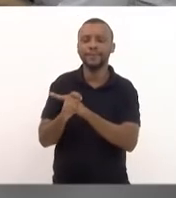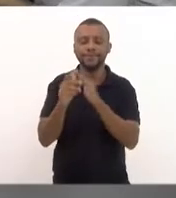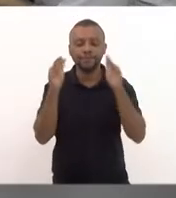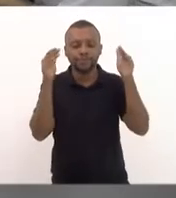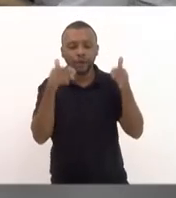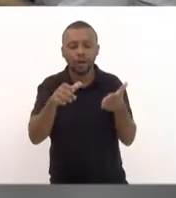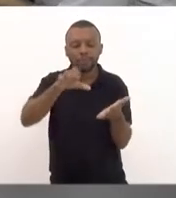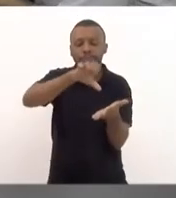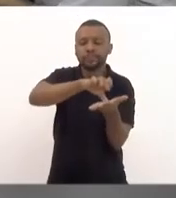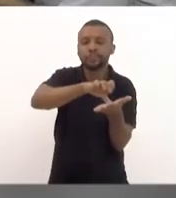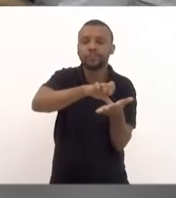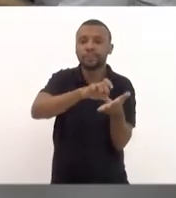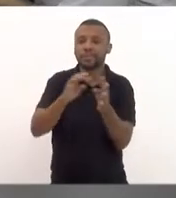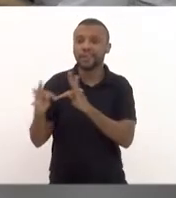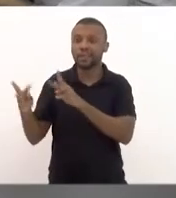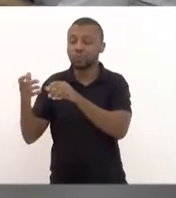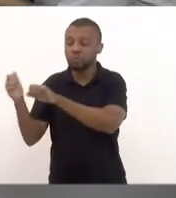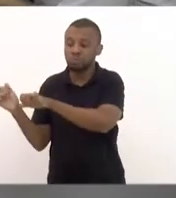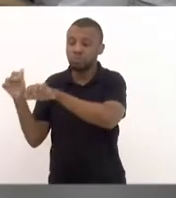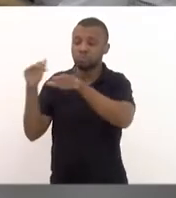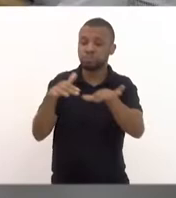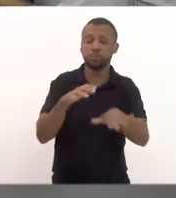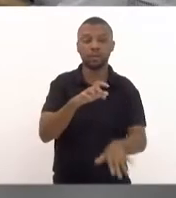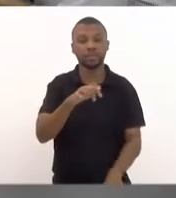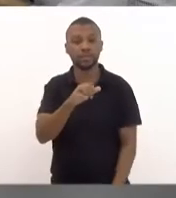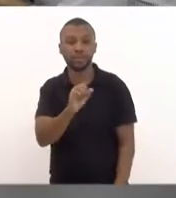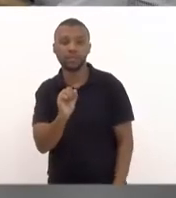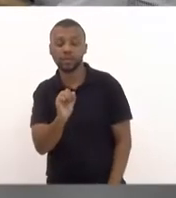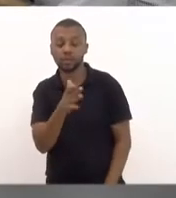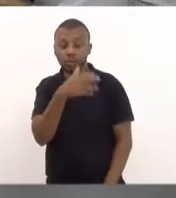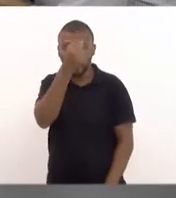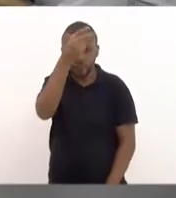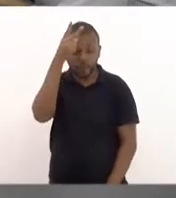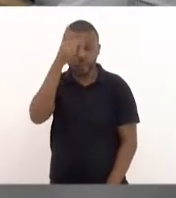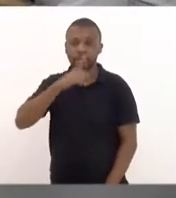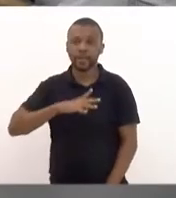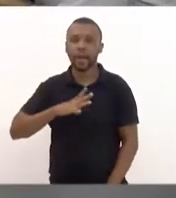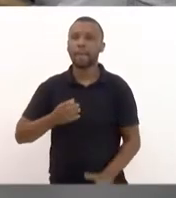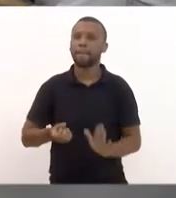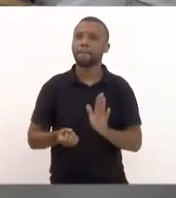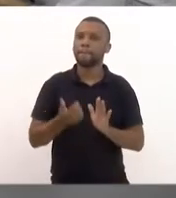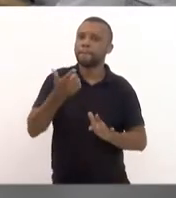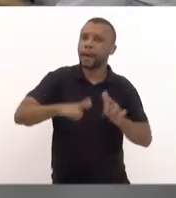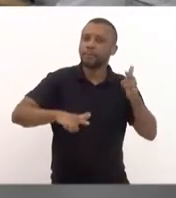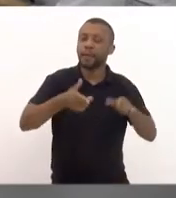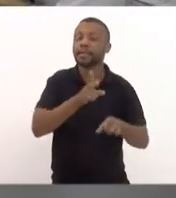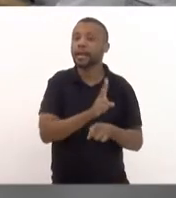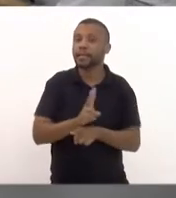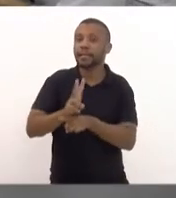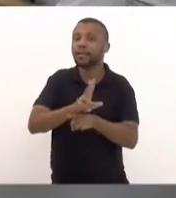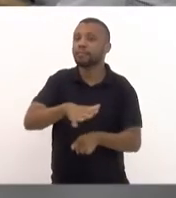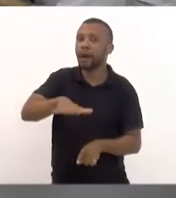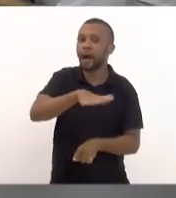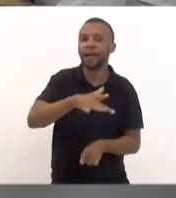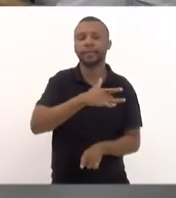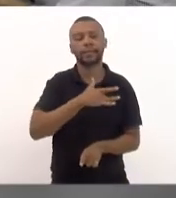e trazer todo mundo para Duque de Caxias, por exemplo. Duque de Caxias hoje é o município que está mais gerando atendimento na área da saúde. A gente